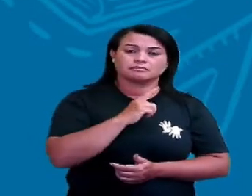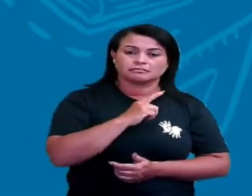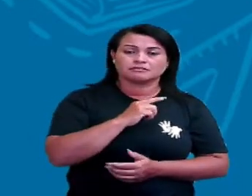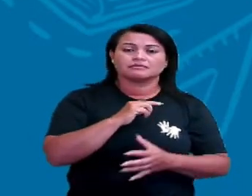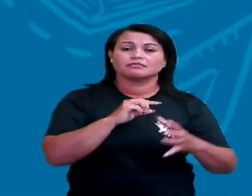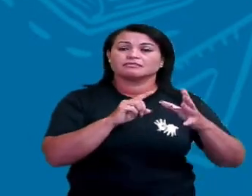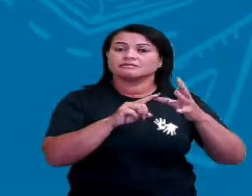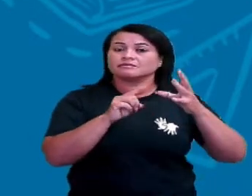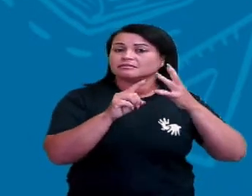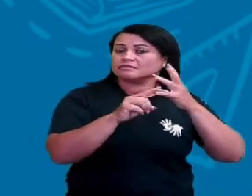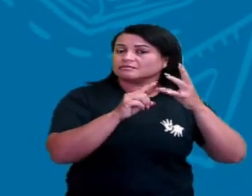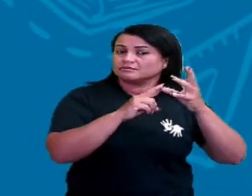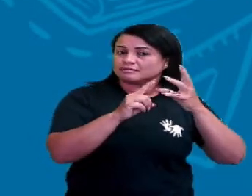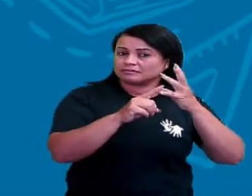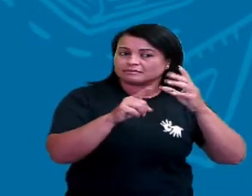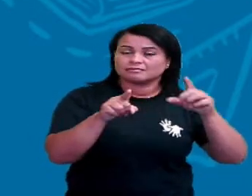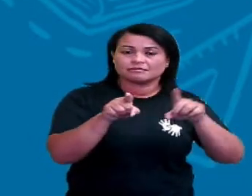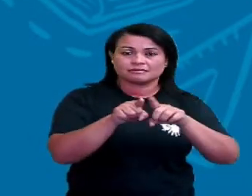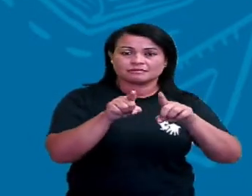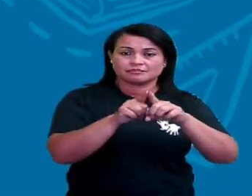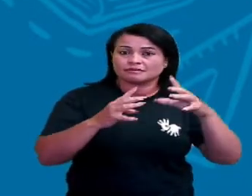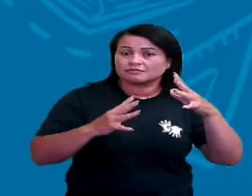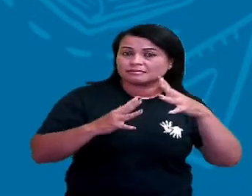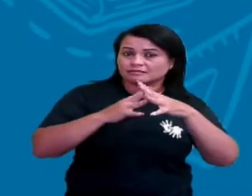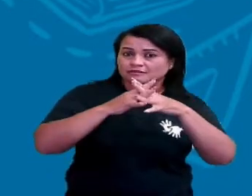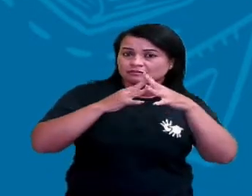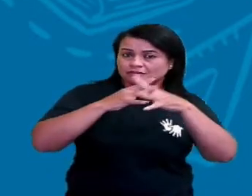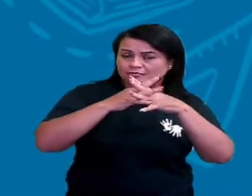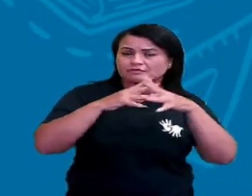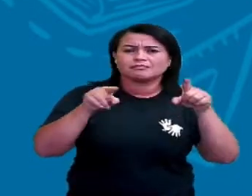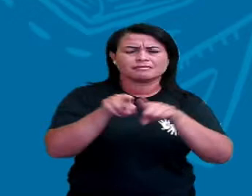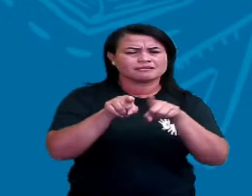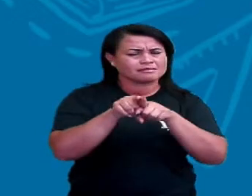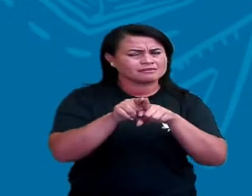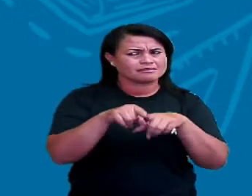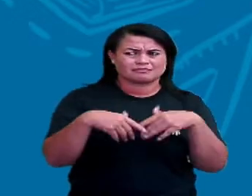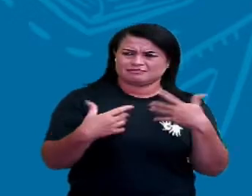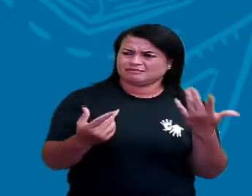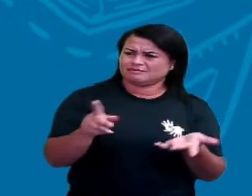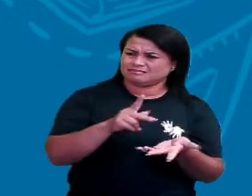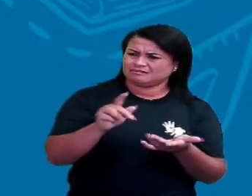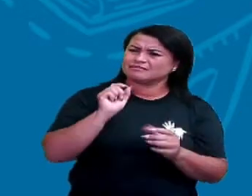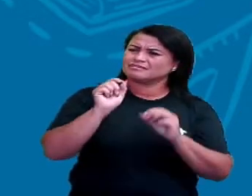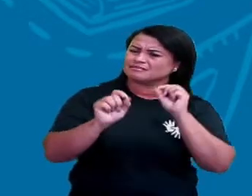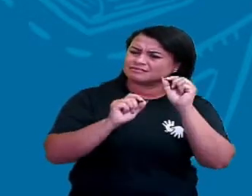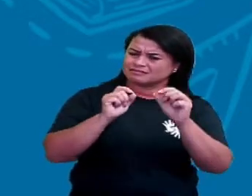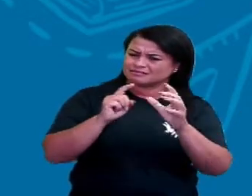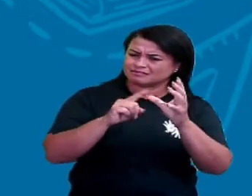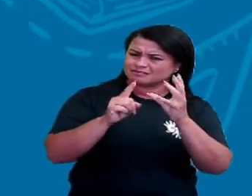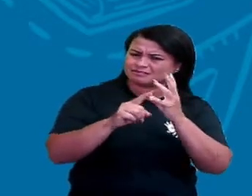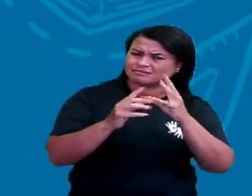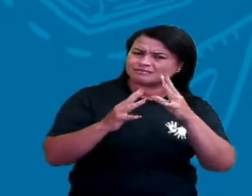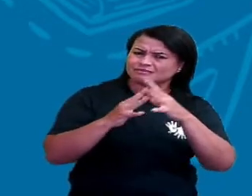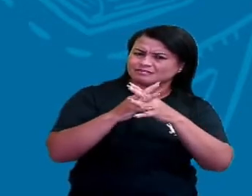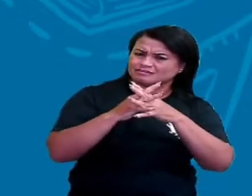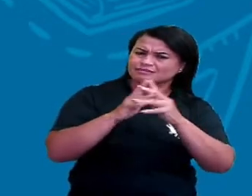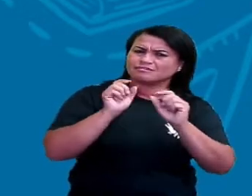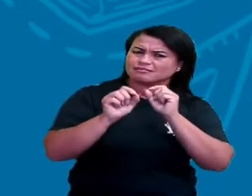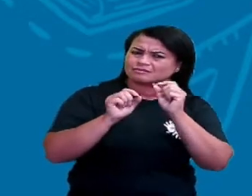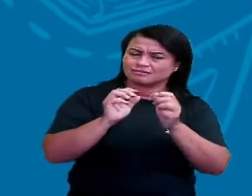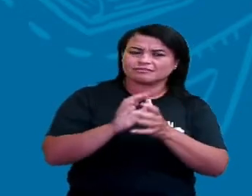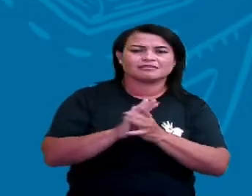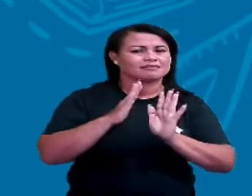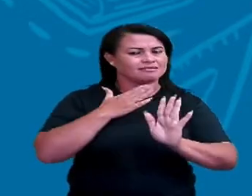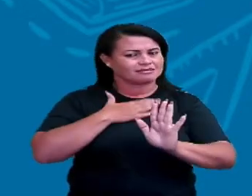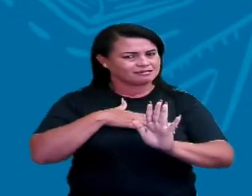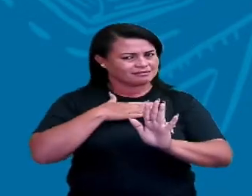por vogais e por consoantes. Professora, o que são vogais e consoantes? Já